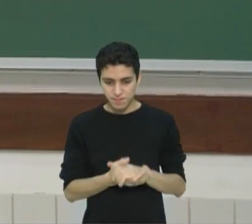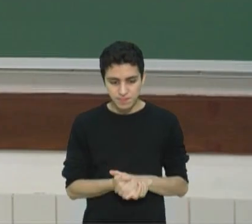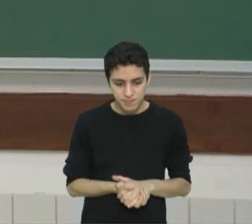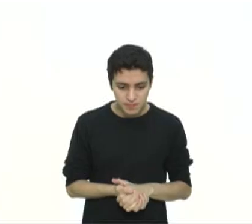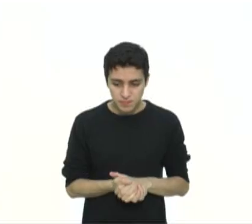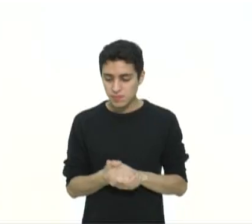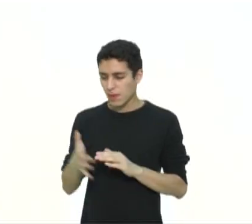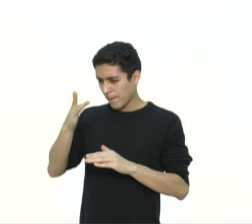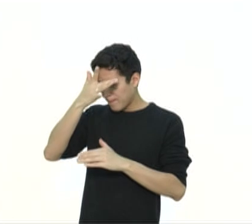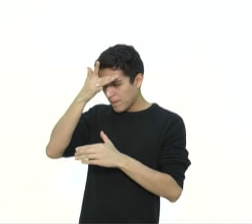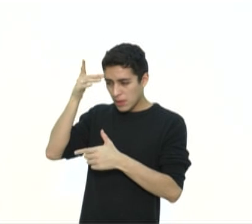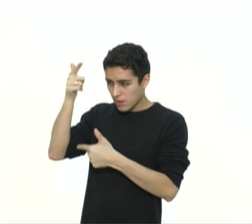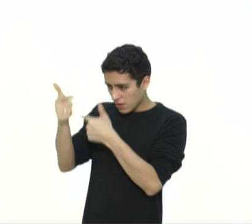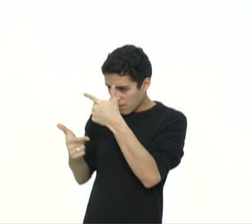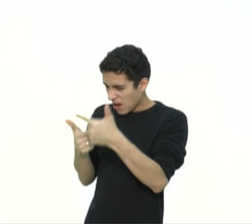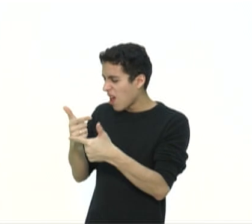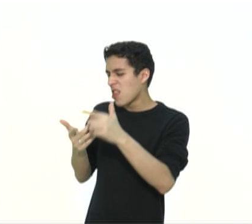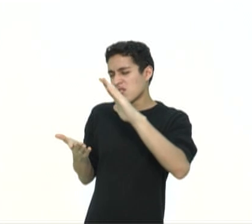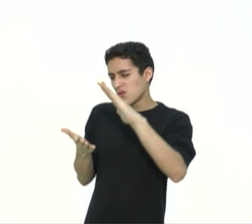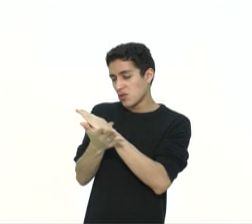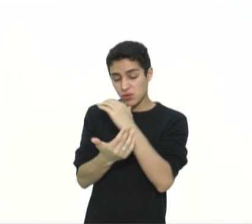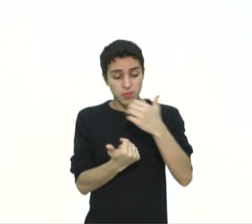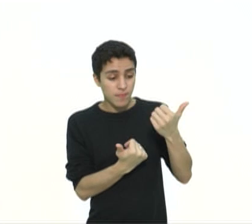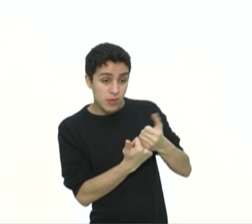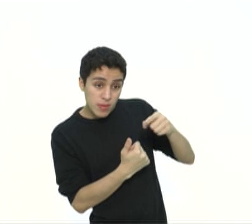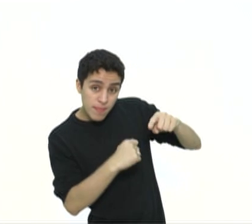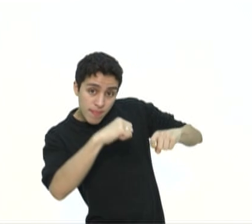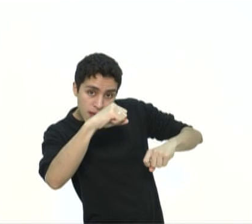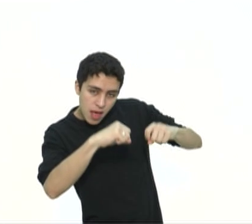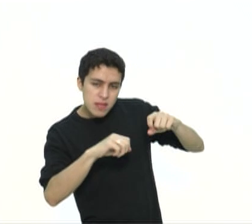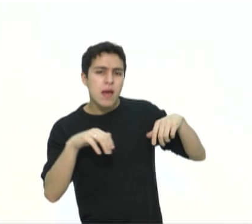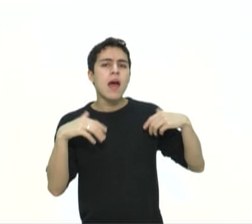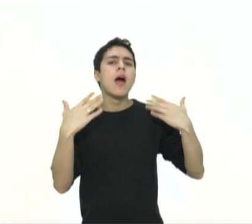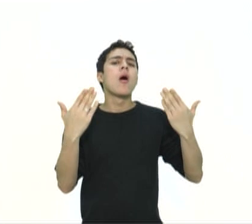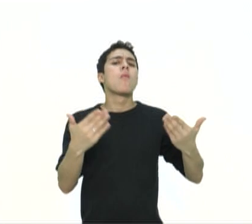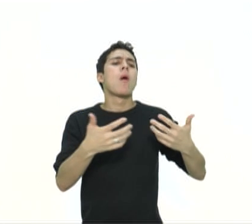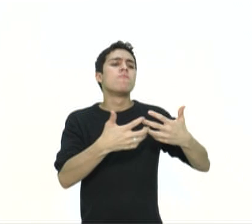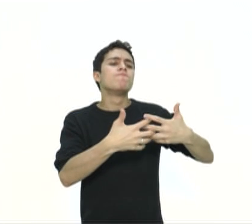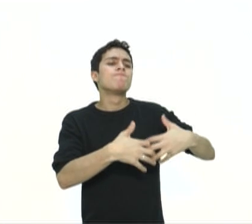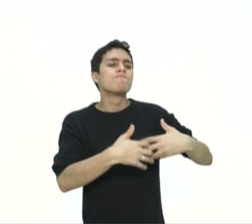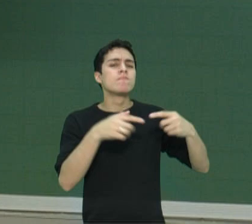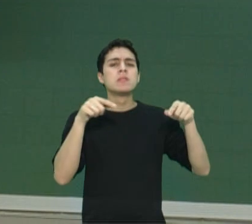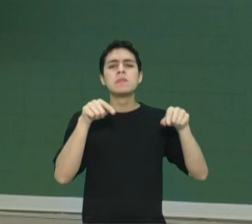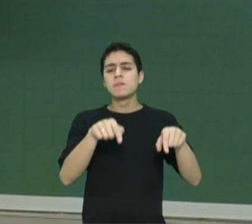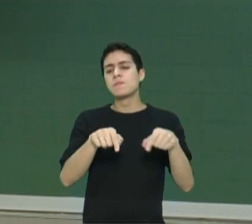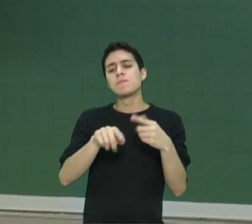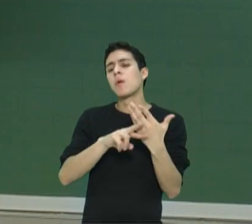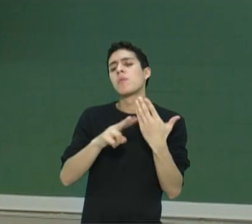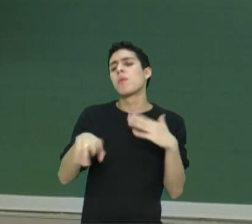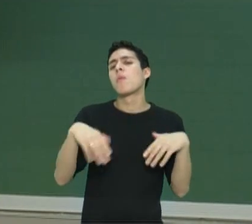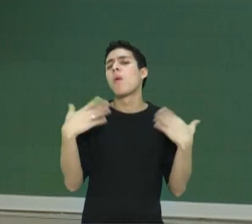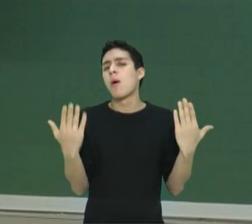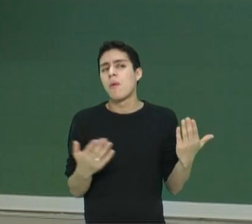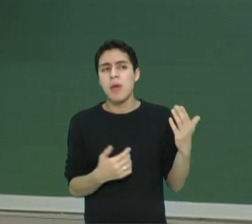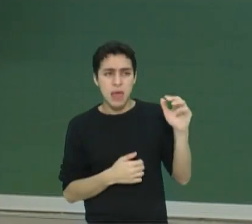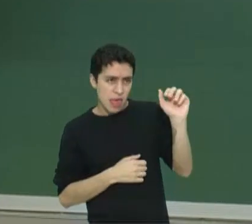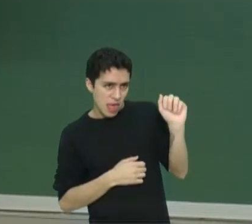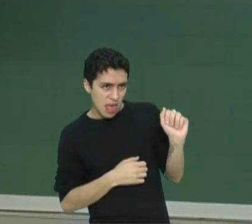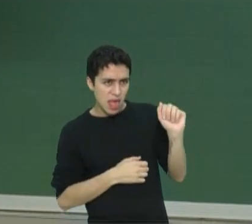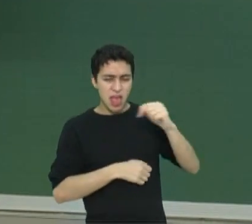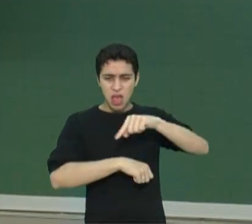da mão de obra por máquinas teve como uma das suas consequências a diminuição da jornada de trabalho dos Operários